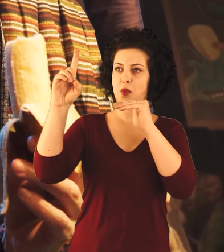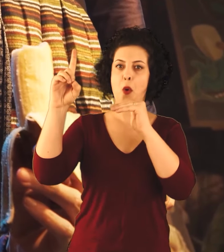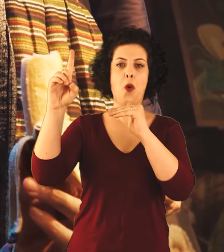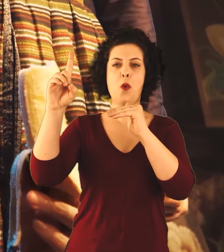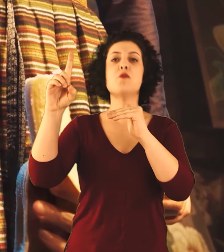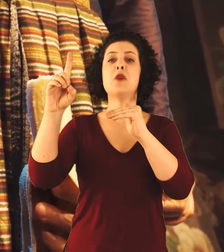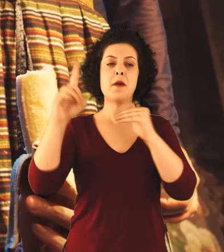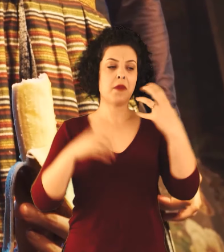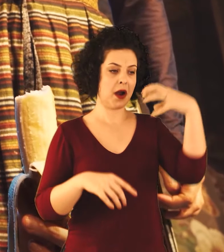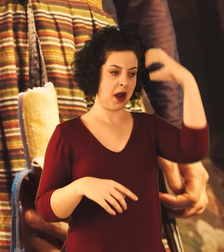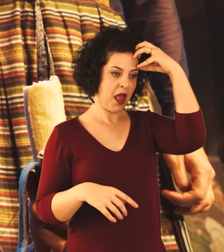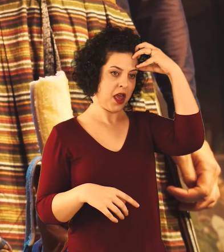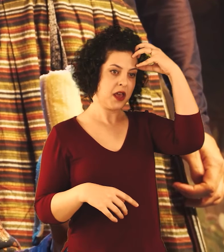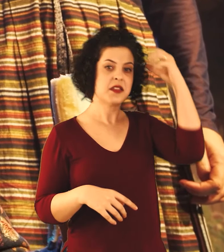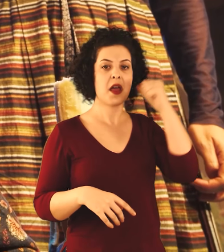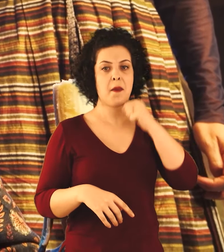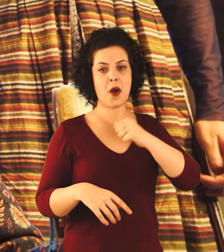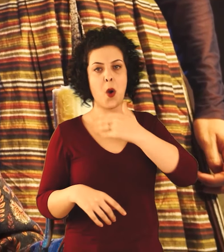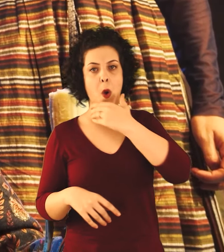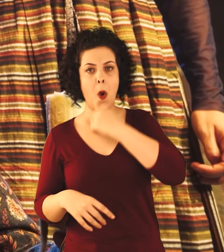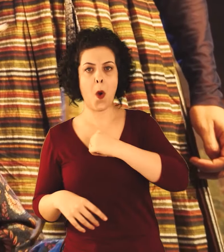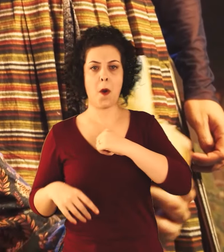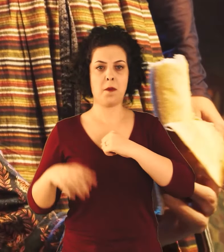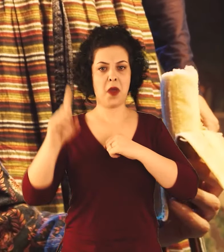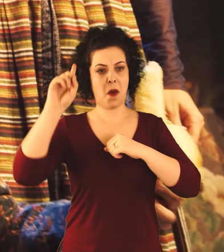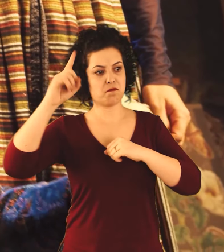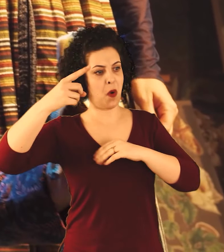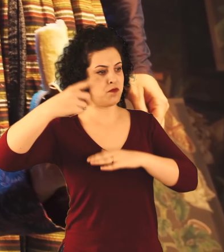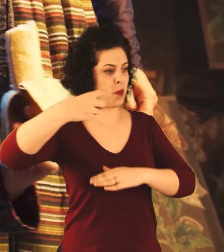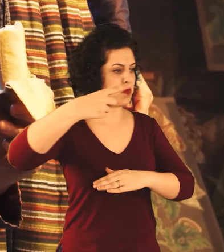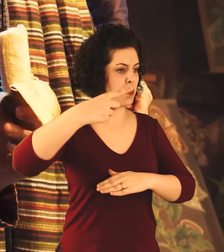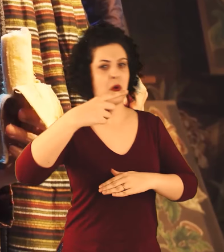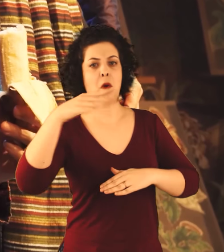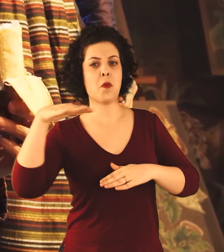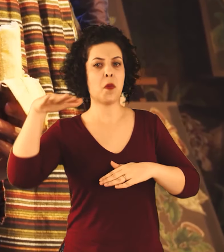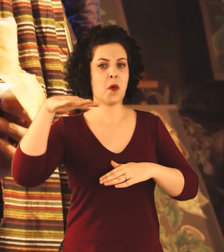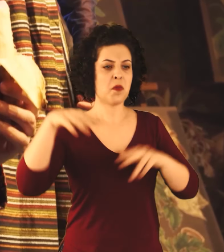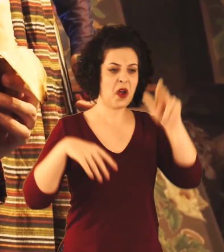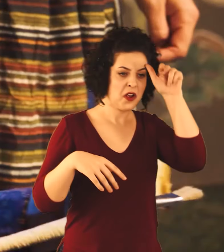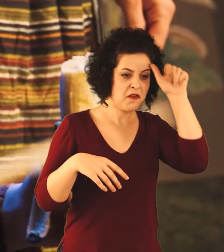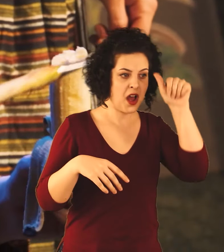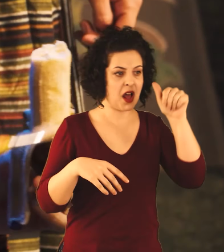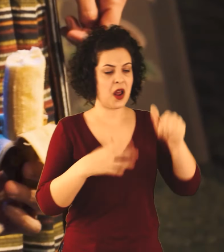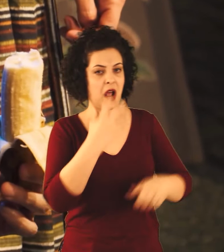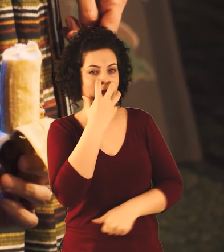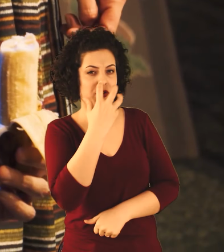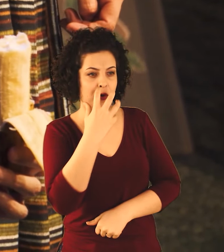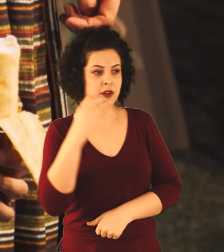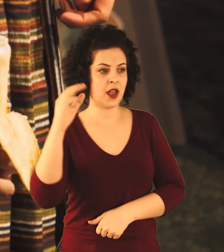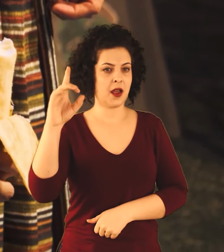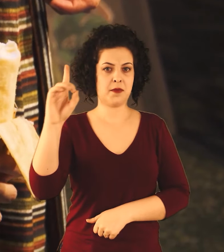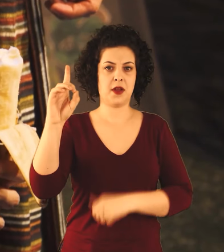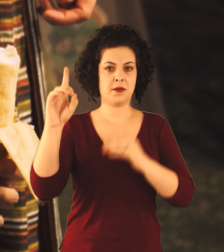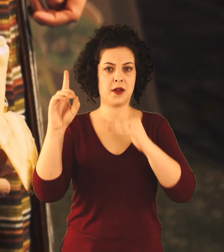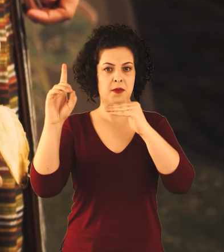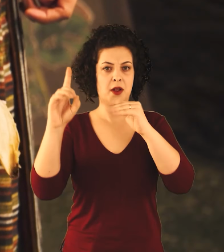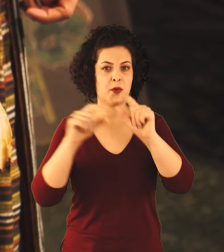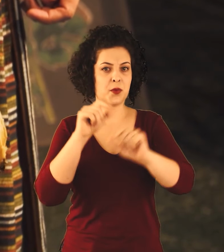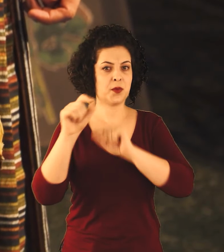acima dos reis e das rainhas, que estão acima dos homens comuns, que estão acima dos cavalos ou dos cachorros, que estão